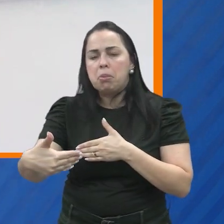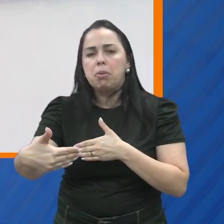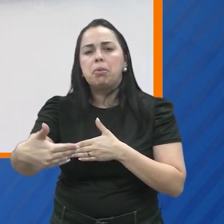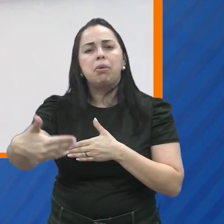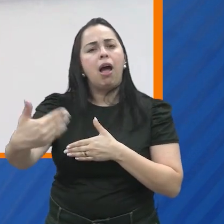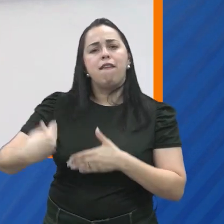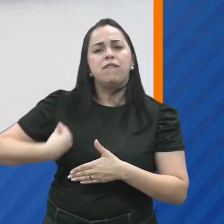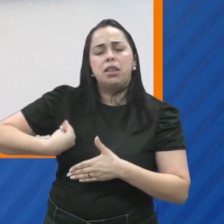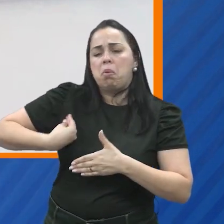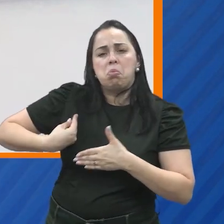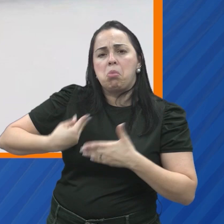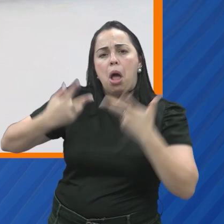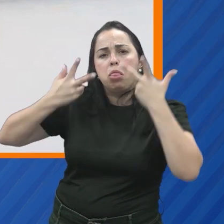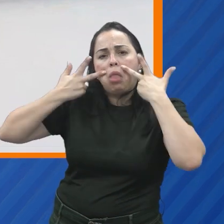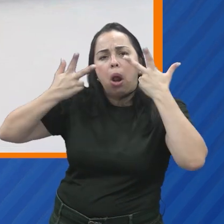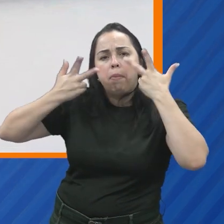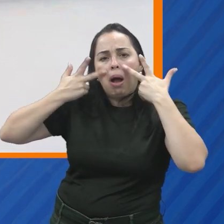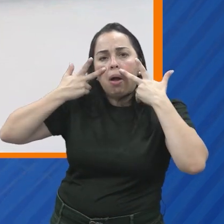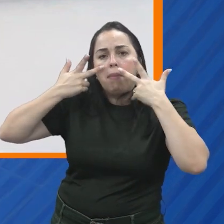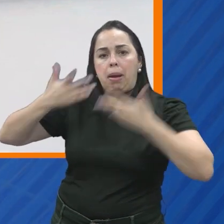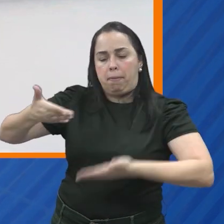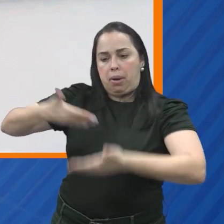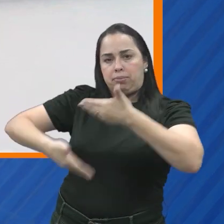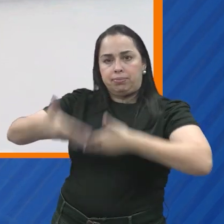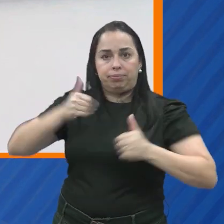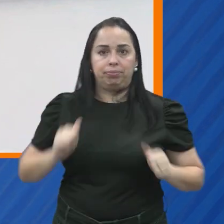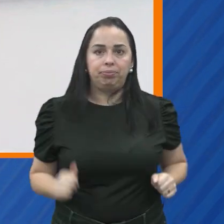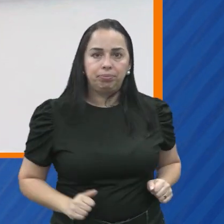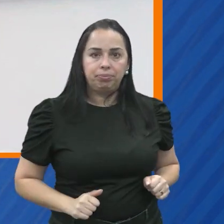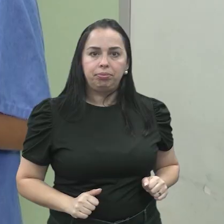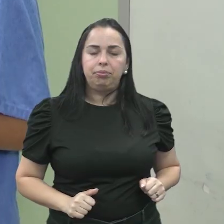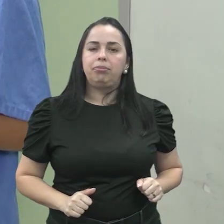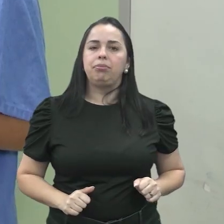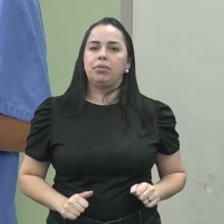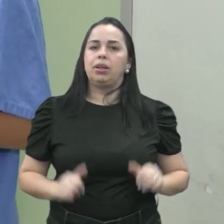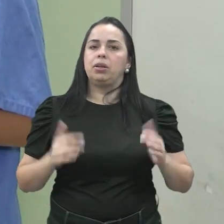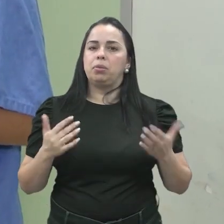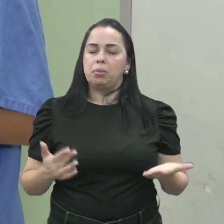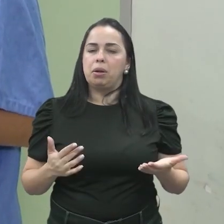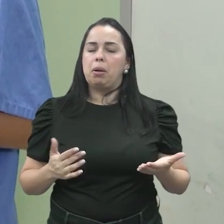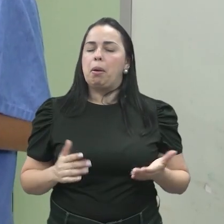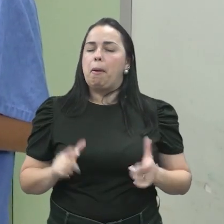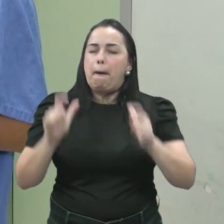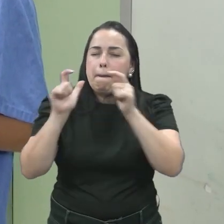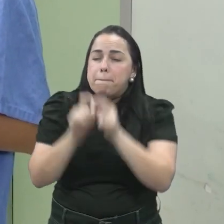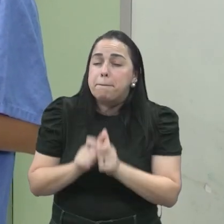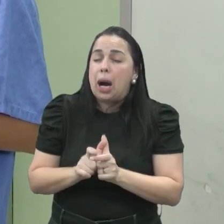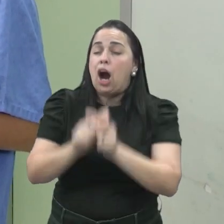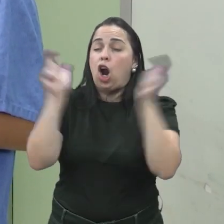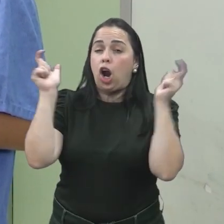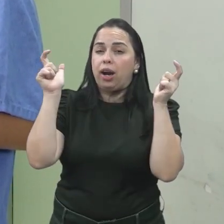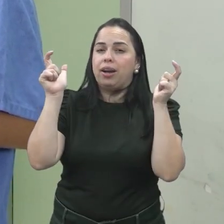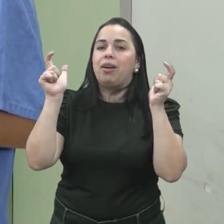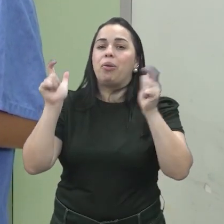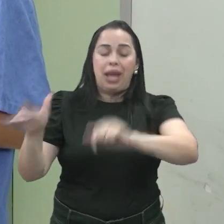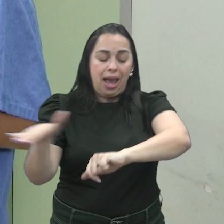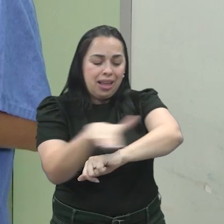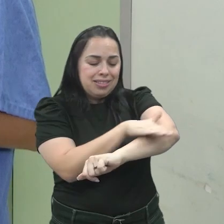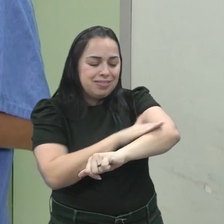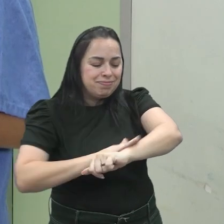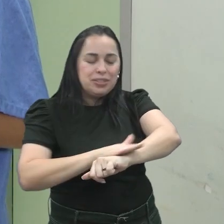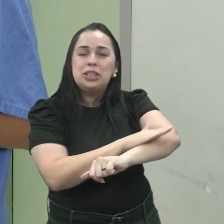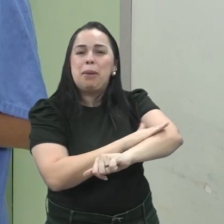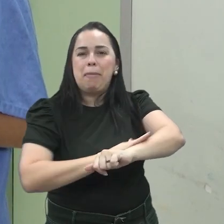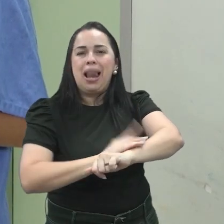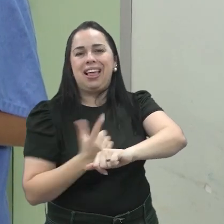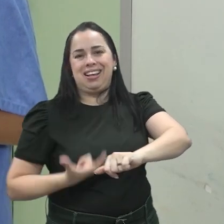vida aumentado, uma boa vida com o tratamento oncológico. O tumor maligno mais incidente no Brasil é o de